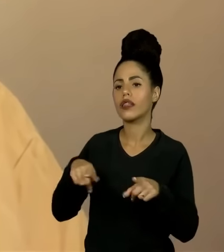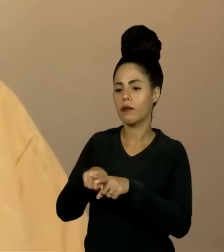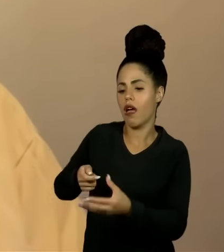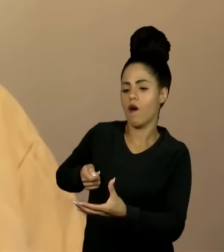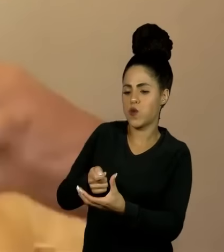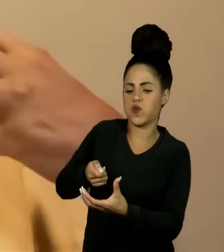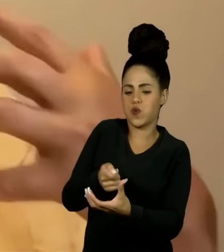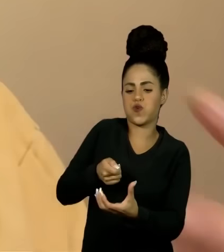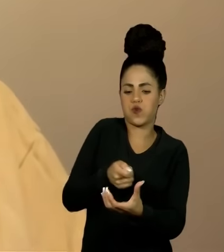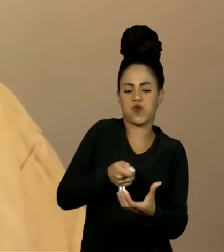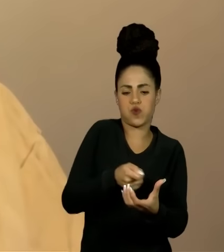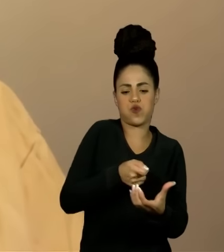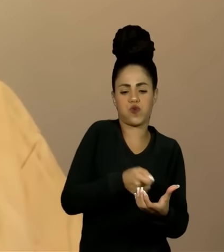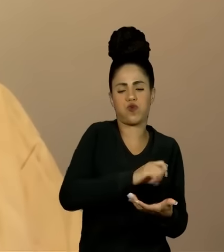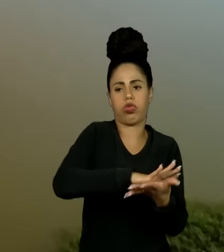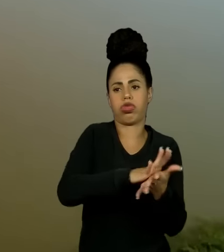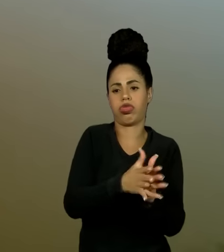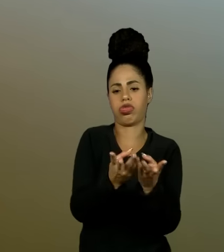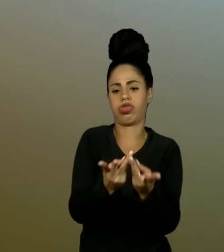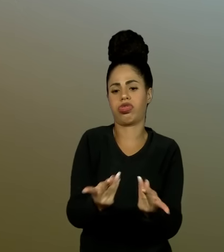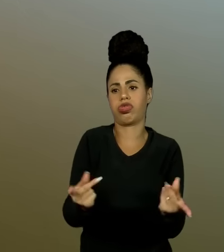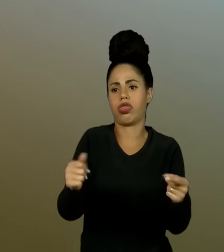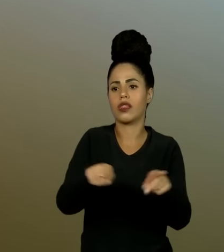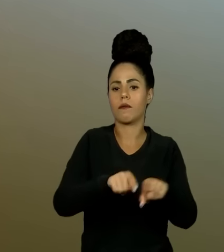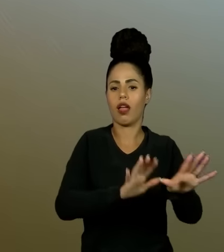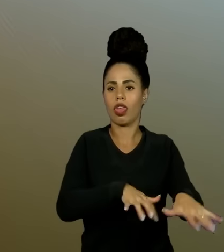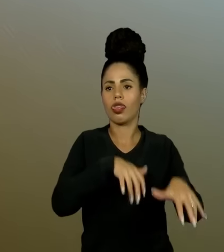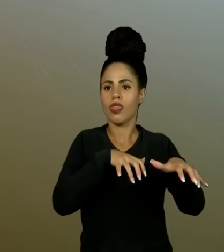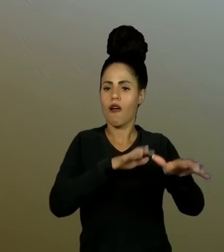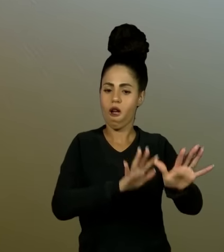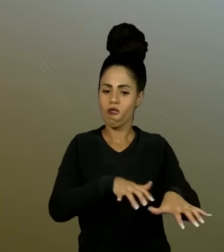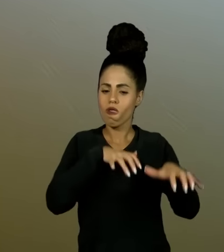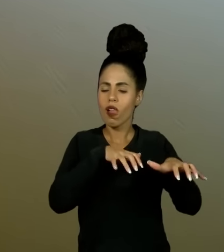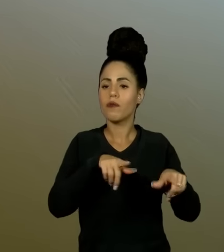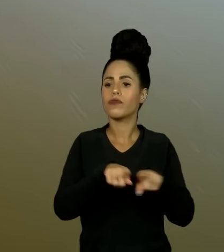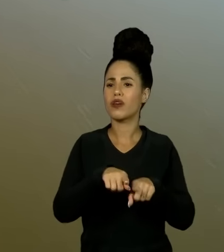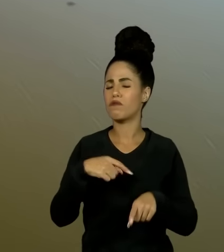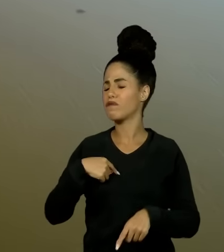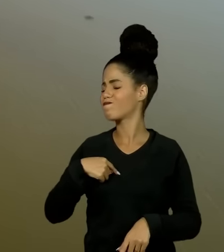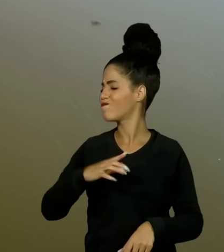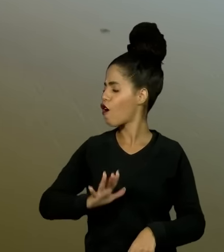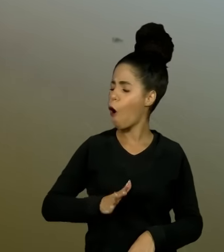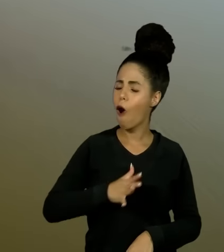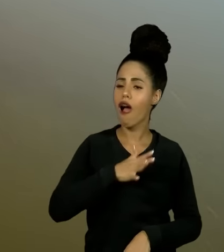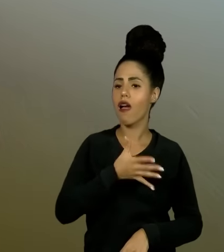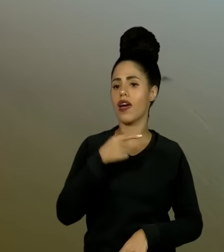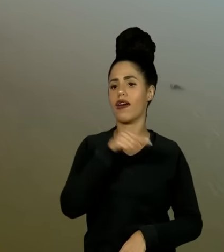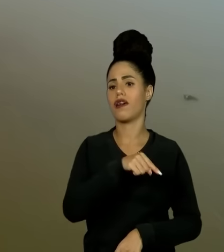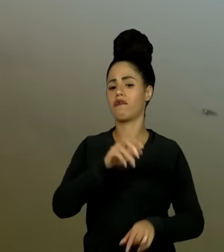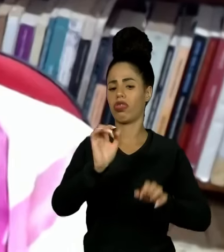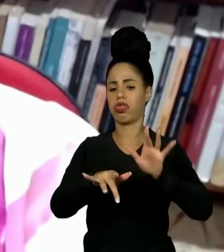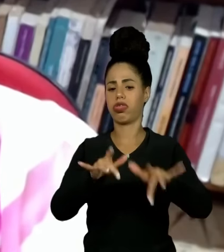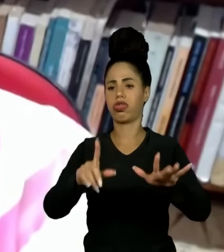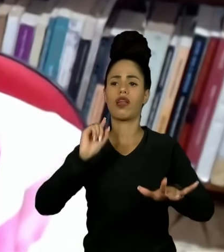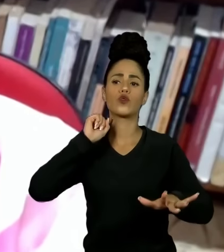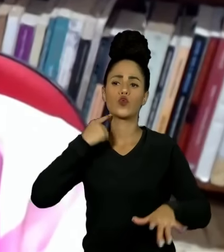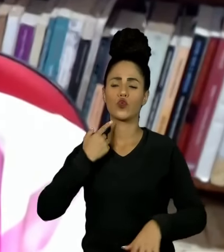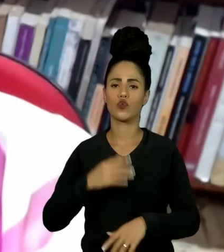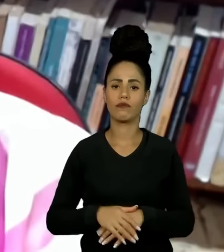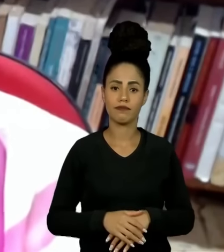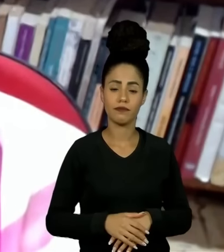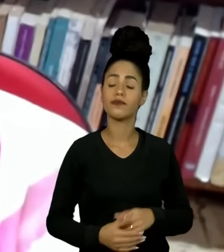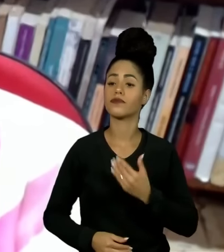agrotóxicos, a mineração está sendo um fator horroroso de contaminação. Ali